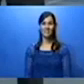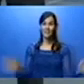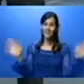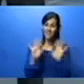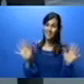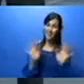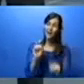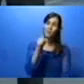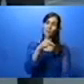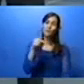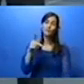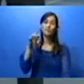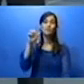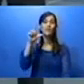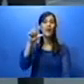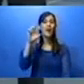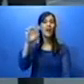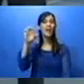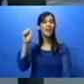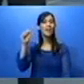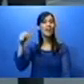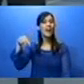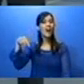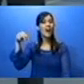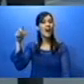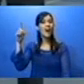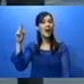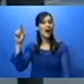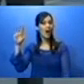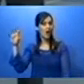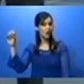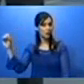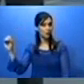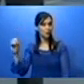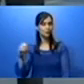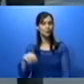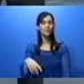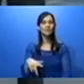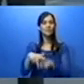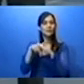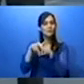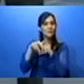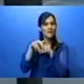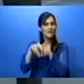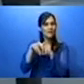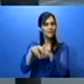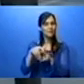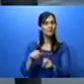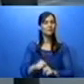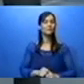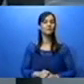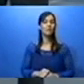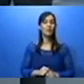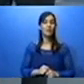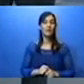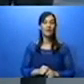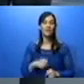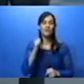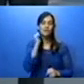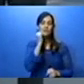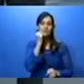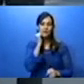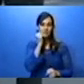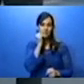Olá, eu sou o Leandro, eu sou professor de Ciências do Sistema Municipal de Educação de Barretos. Bom, o título dessa aula é